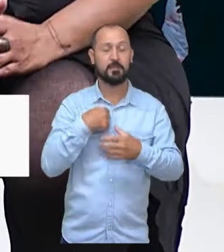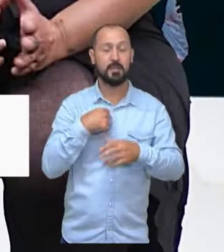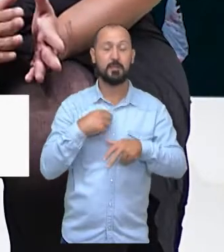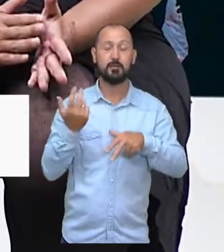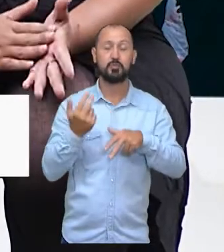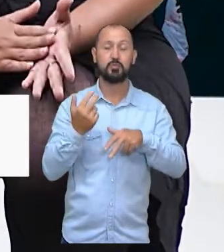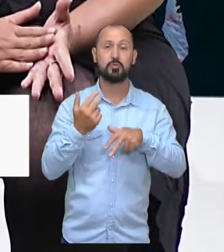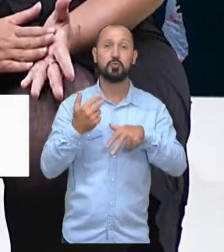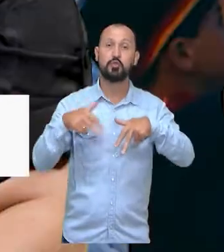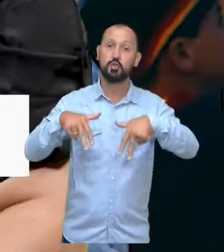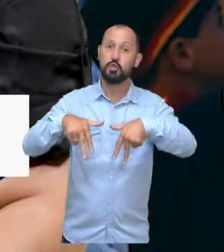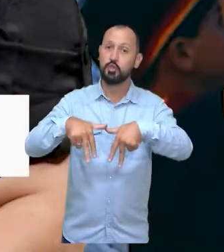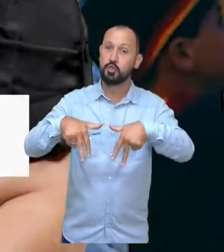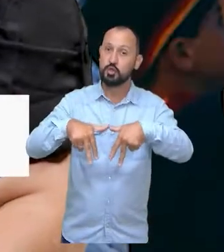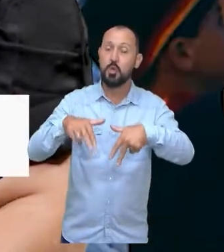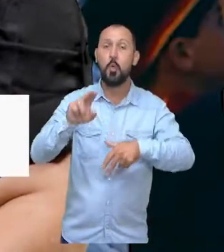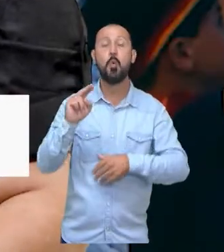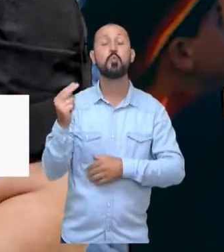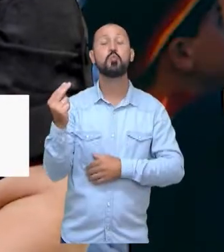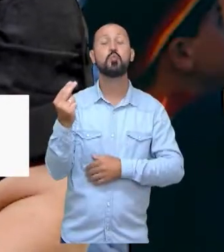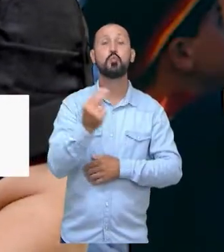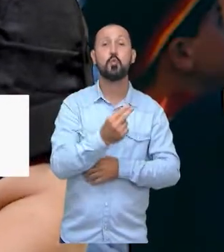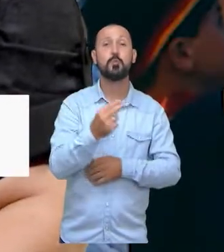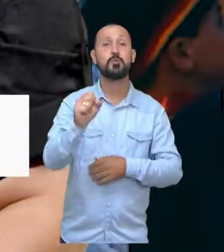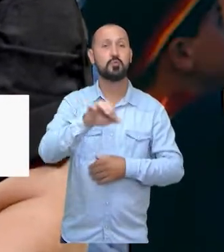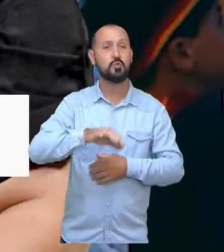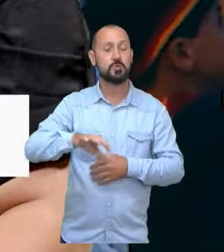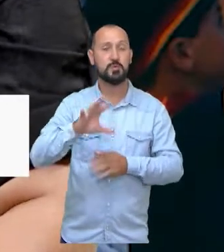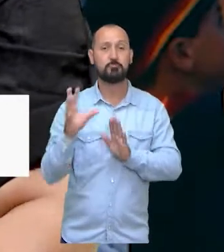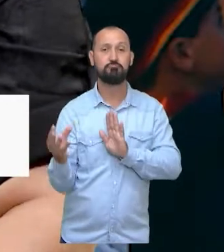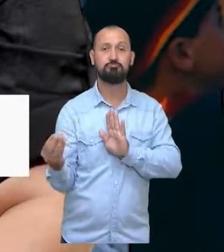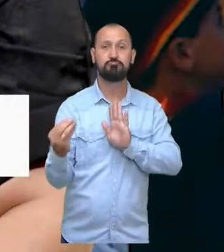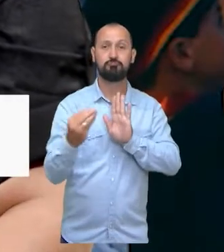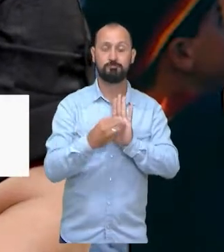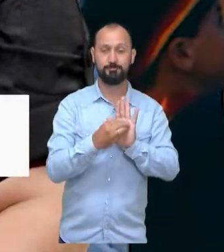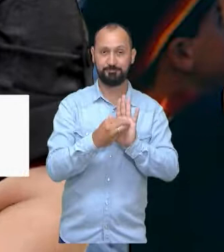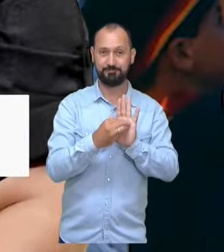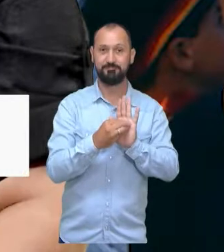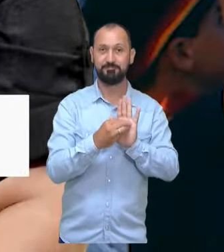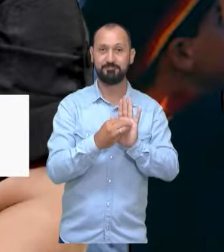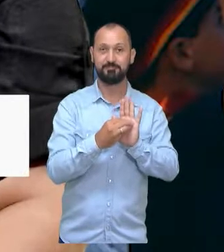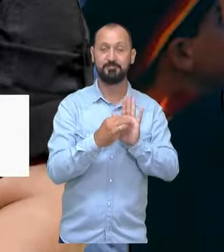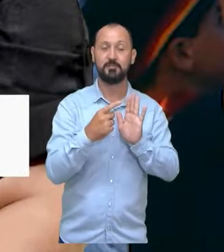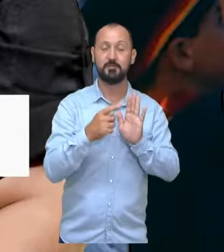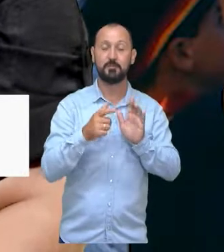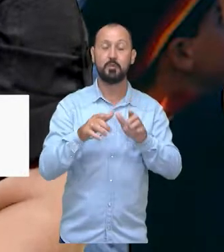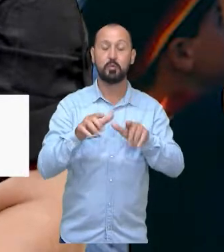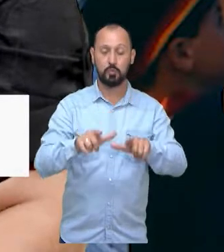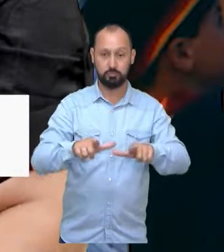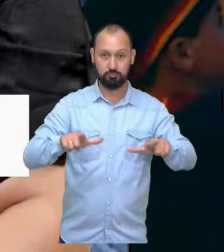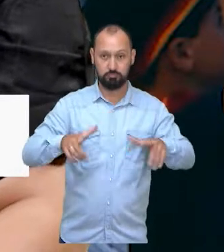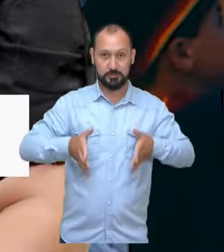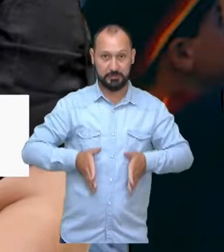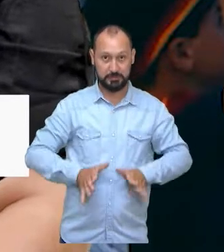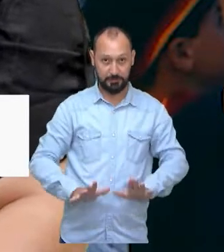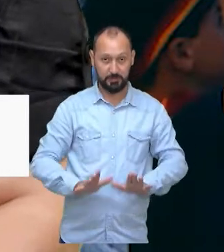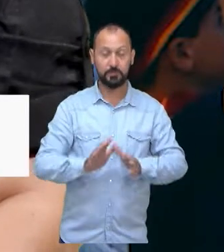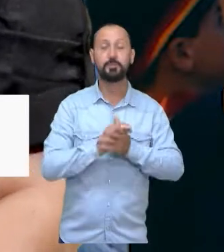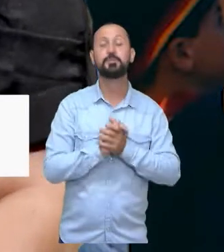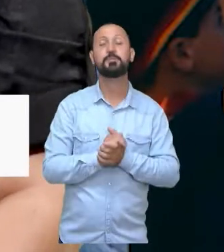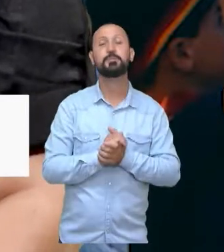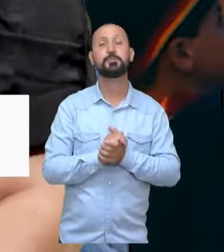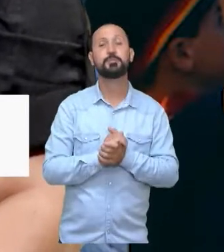de gênero como também o nome social ser incorporado dentro da certidão de nascimento da